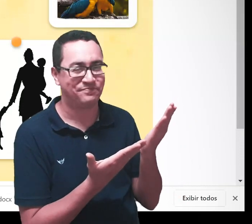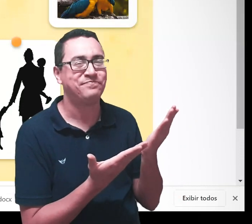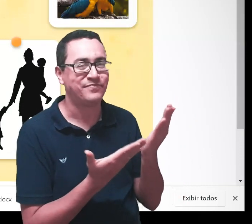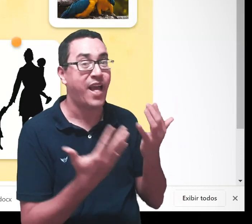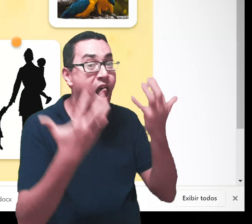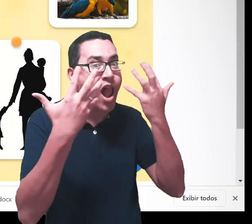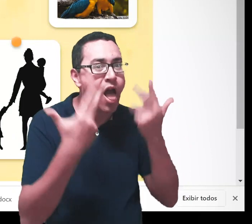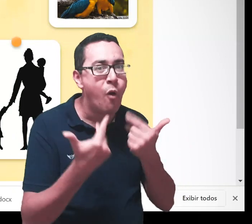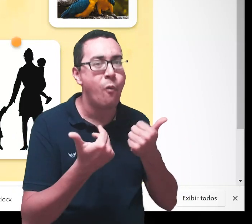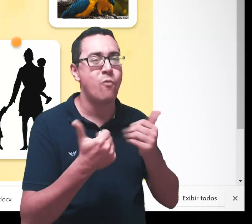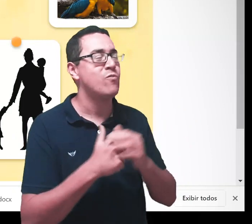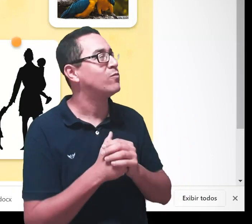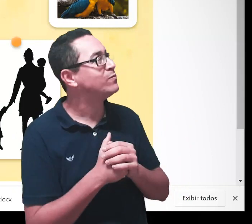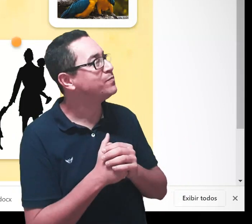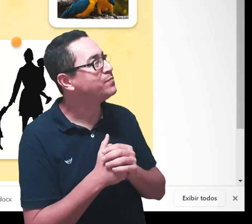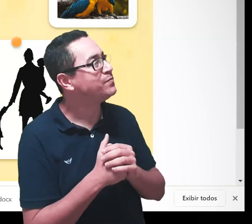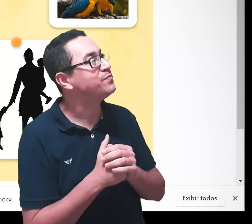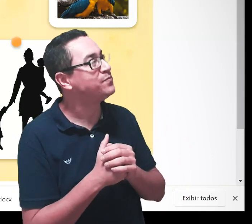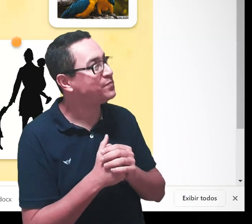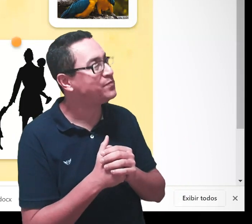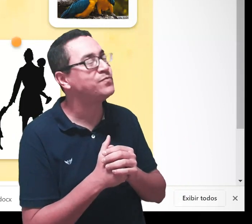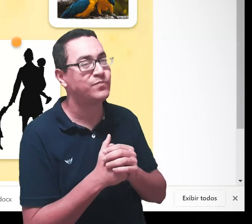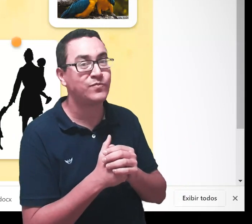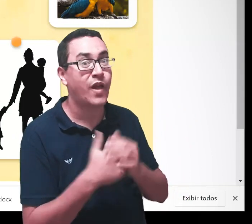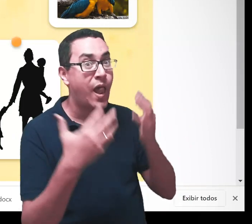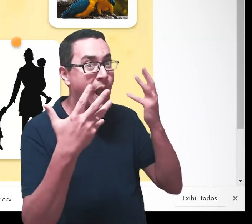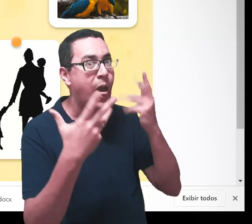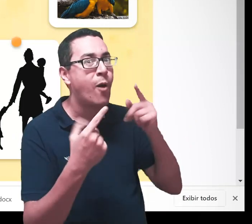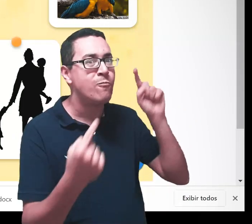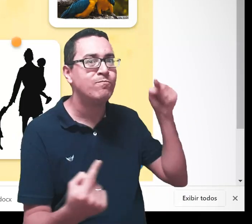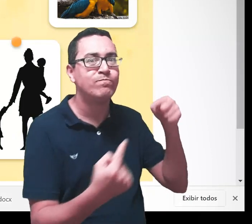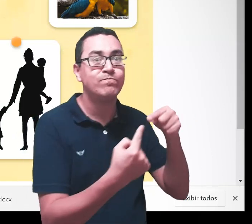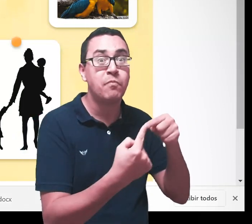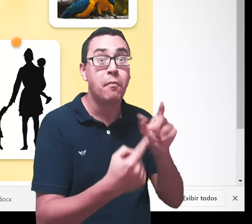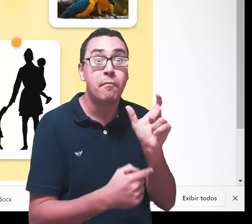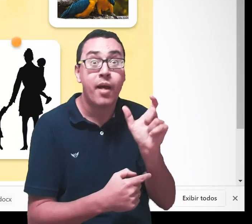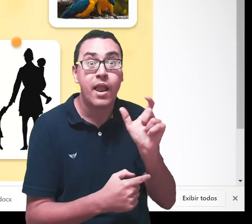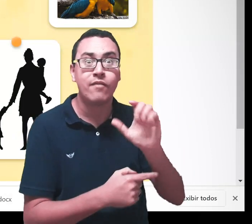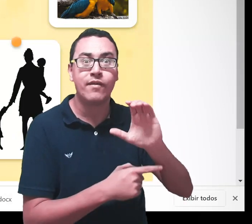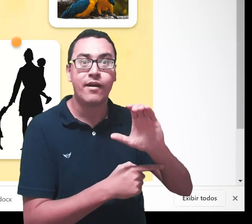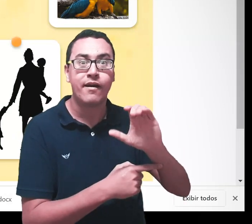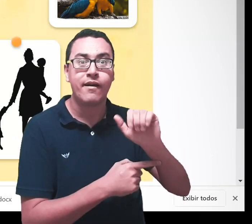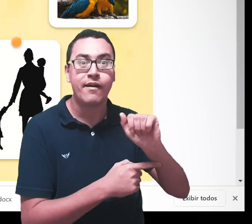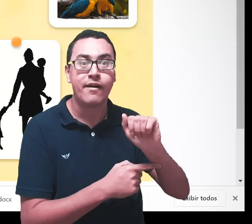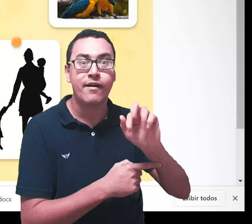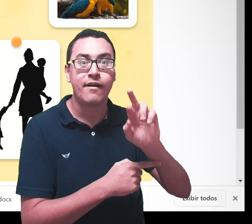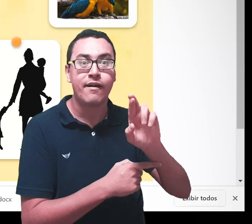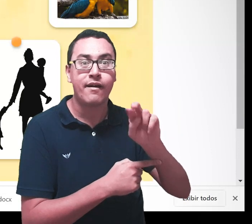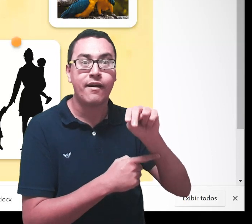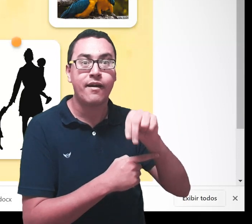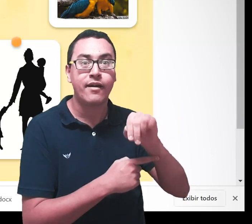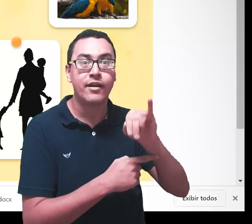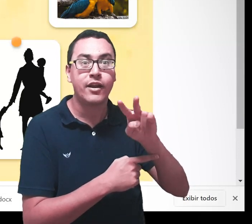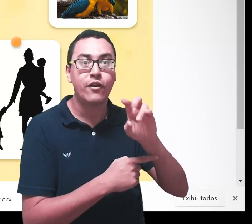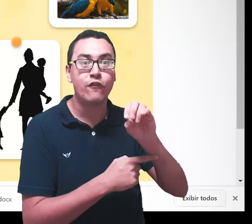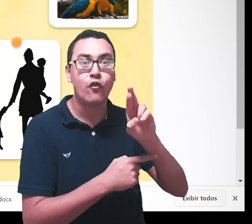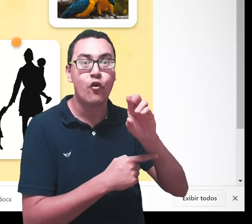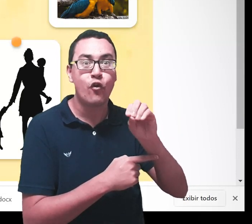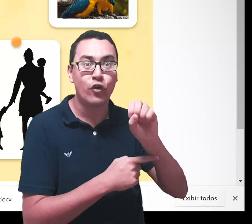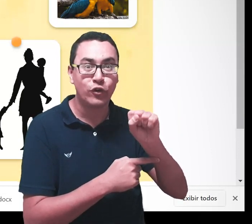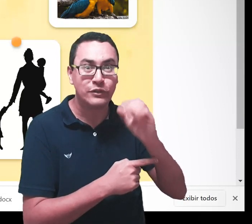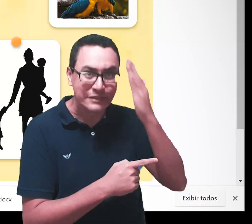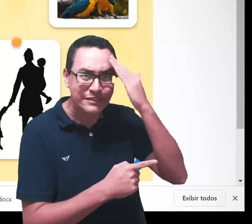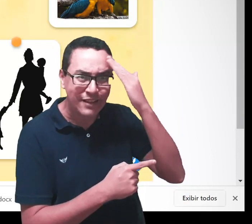Isso mesmo, o leão. Então, vamos colocar o leão aqui. Cadê a palavrinha carnívoros? Localiza ela aí para